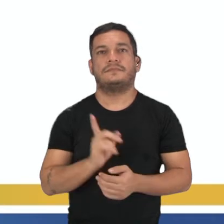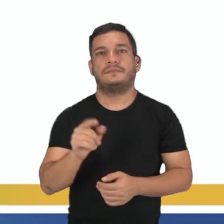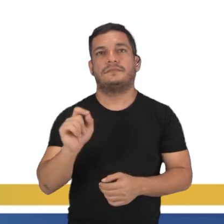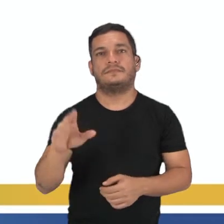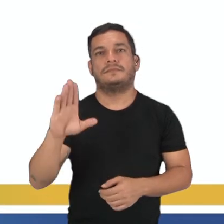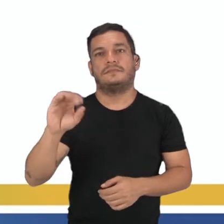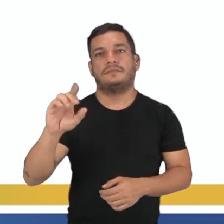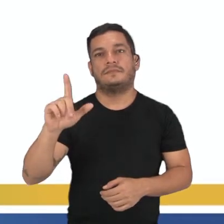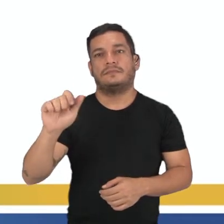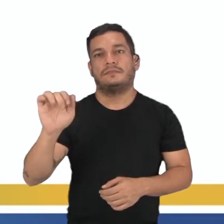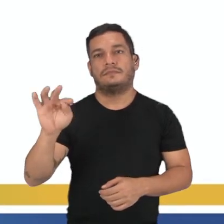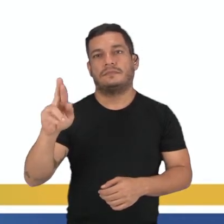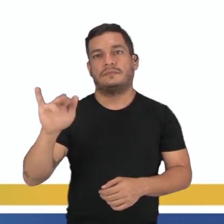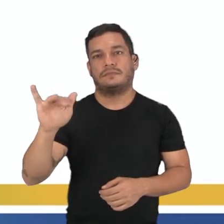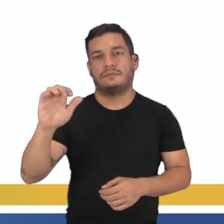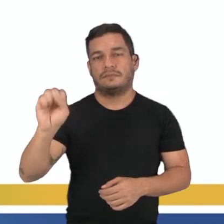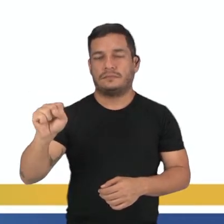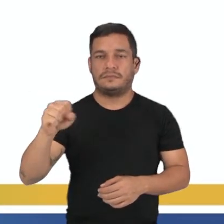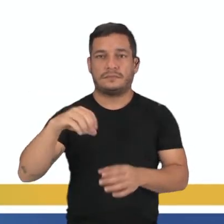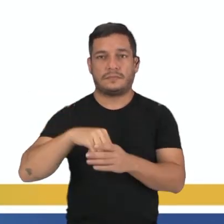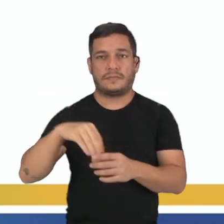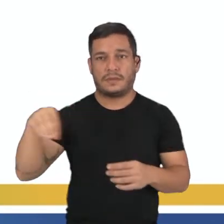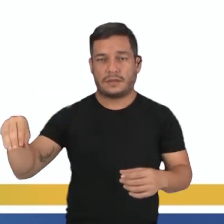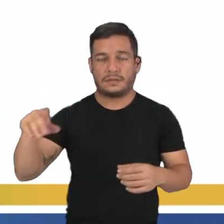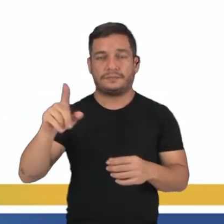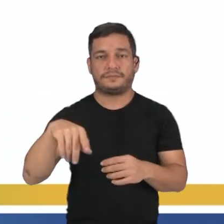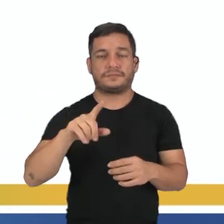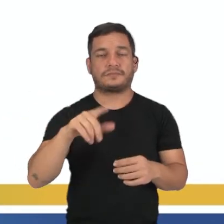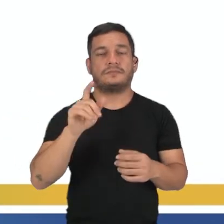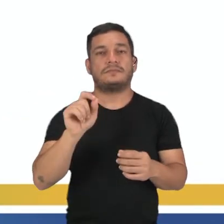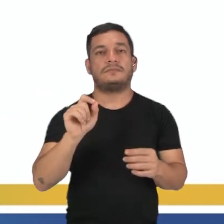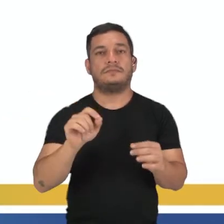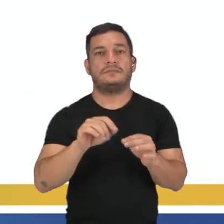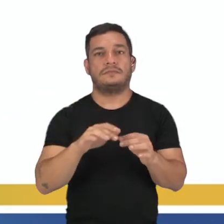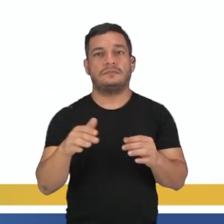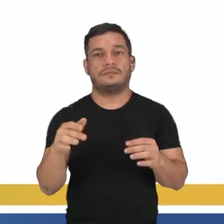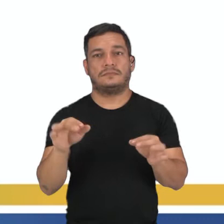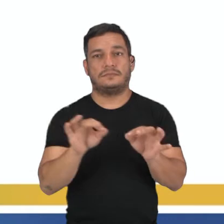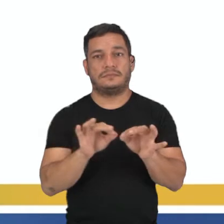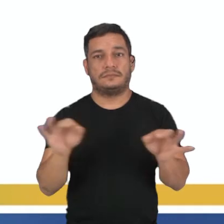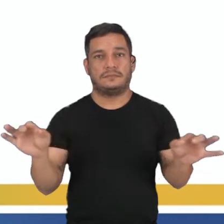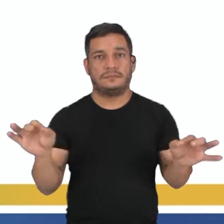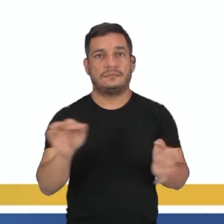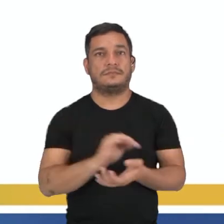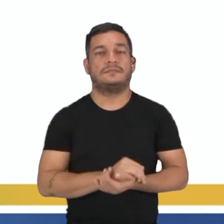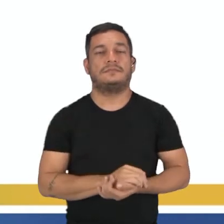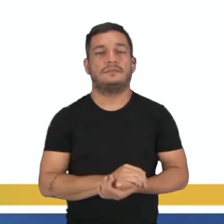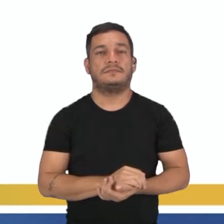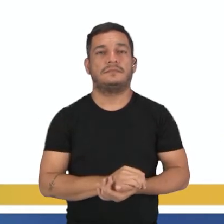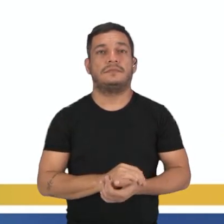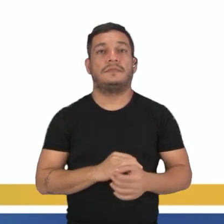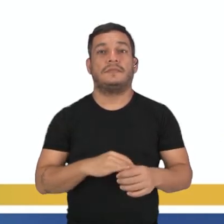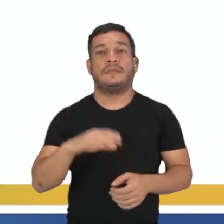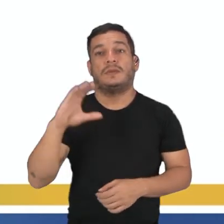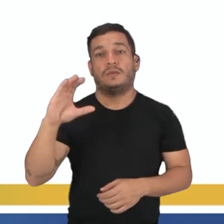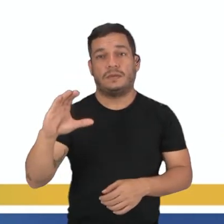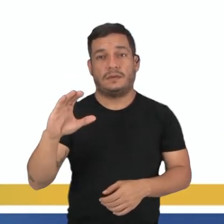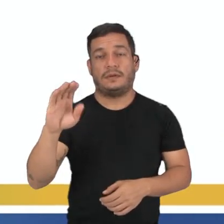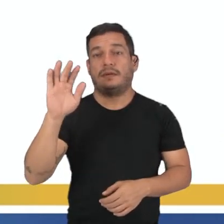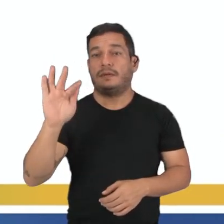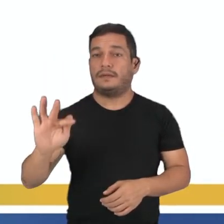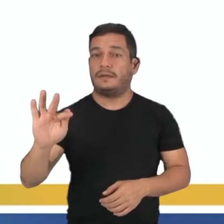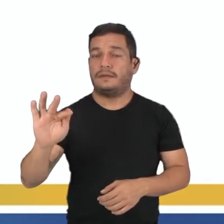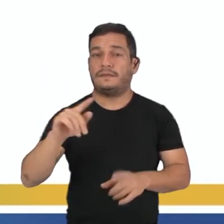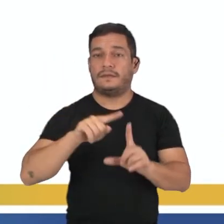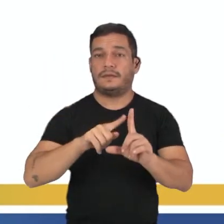então, colaterais externos, né? Eles estão fora aí das paralelas. E os ângulos C e